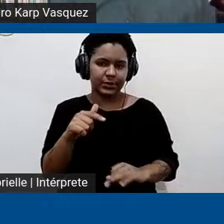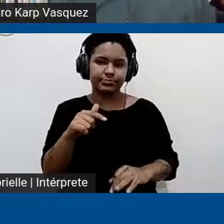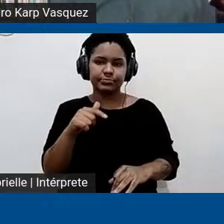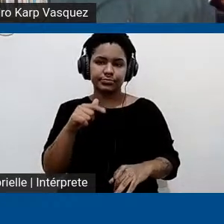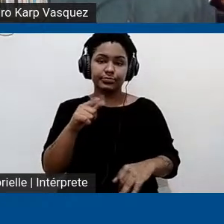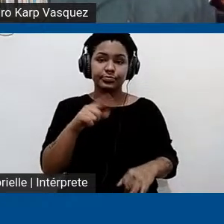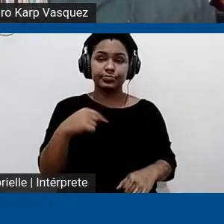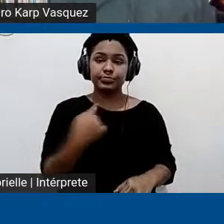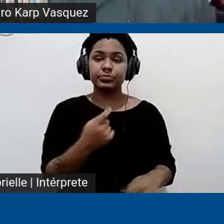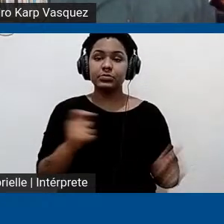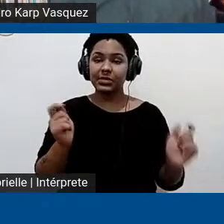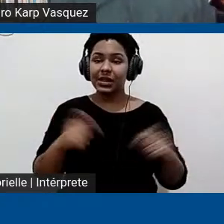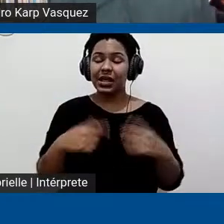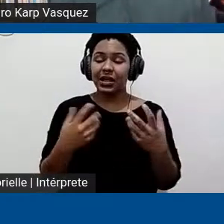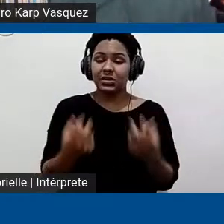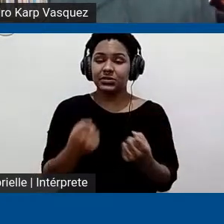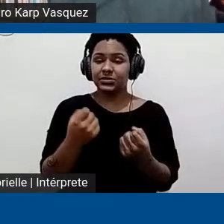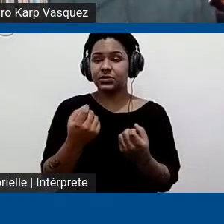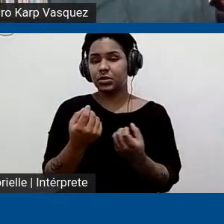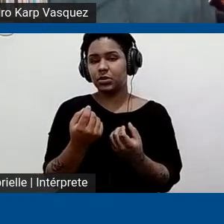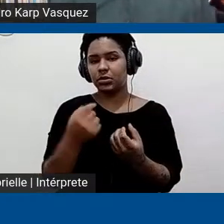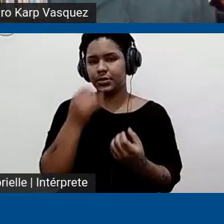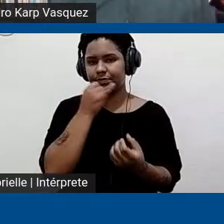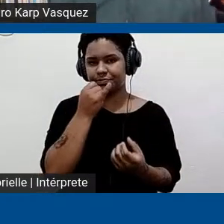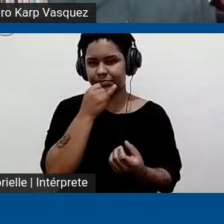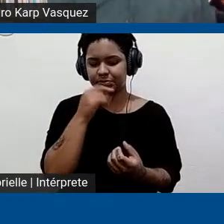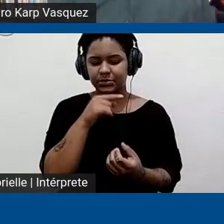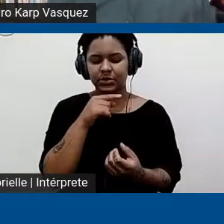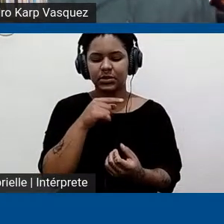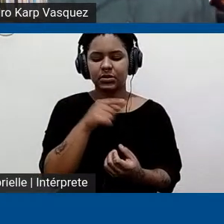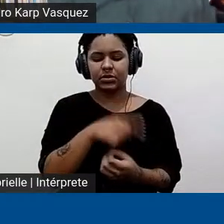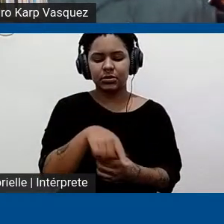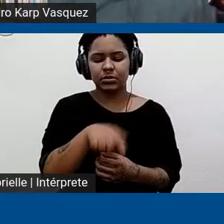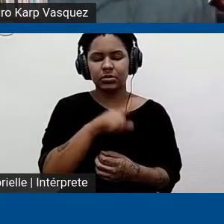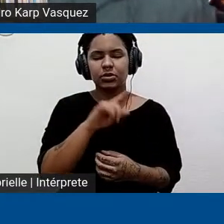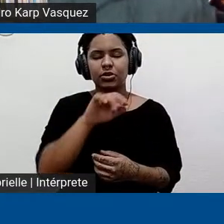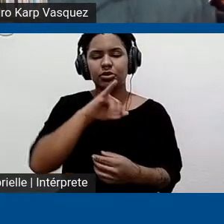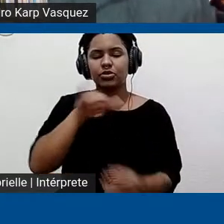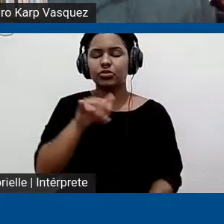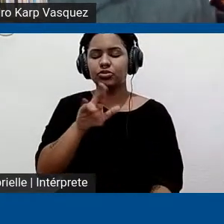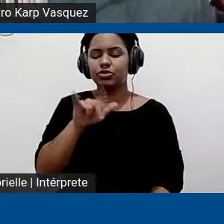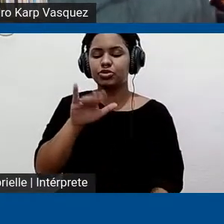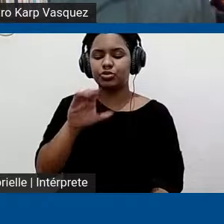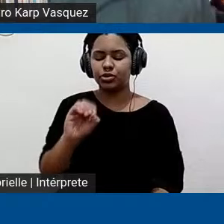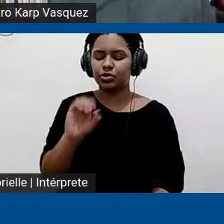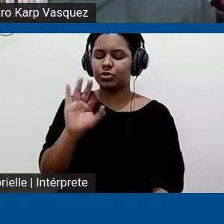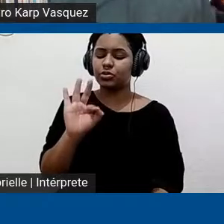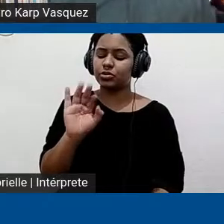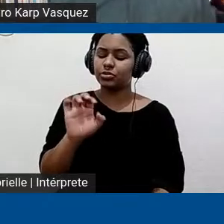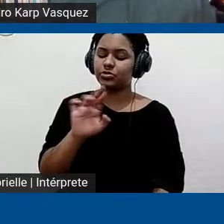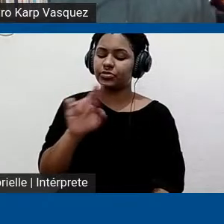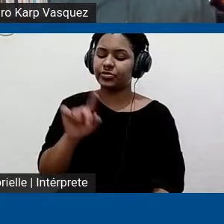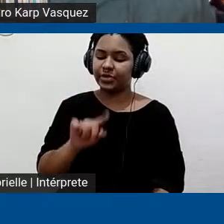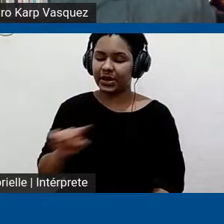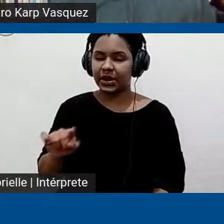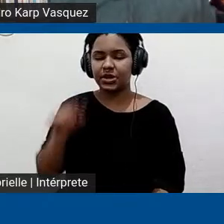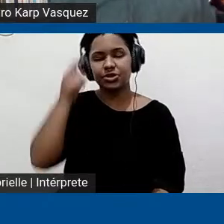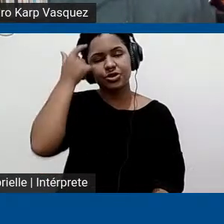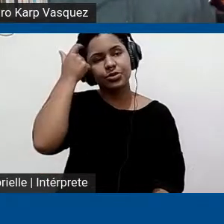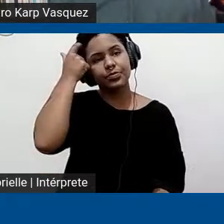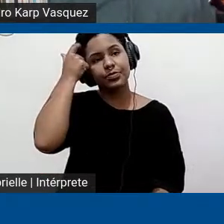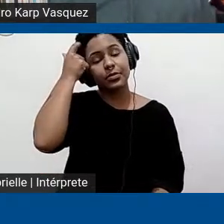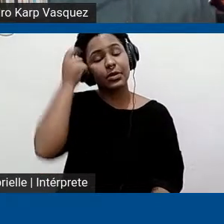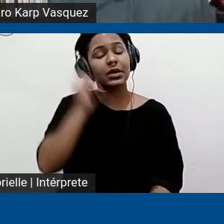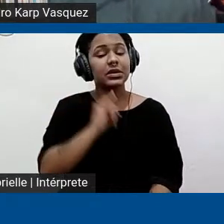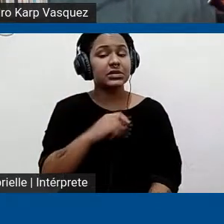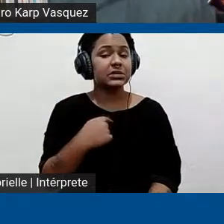só pode aceitar e qualificar, por exemplo, o Júlio Ferreira, fotógrafo amador, se a gente pensar